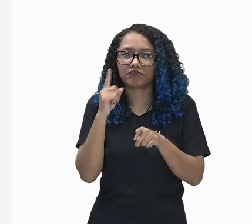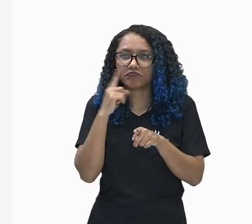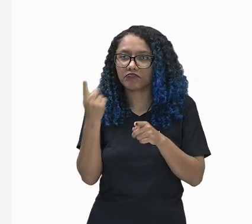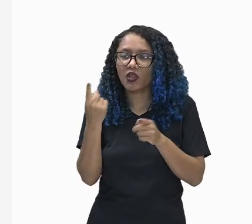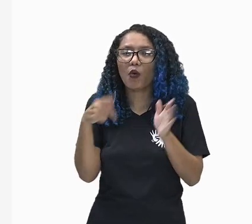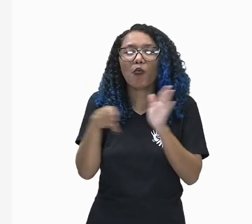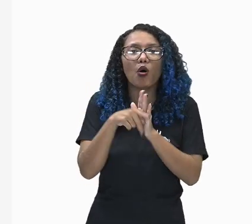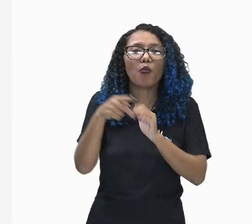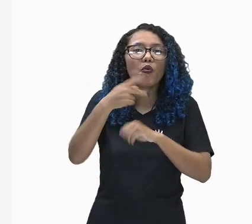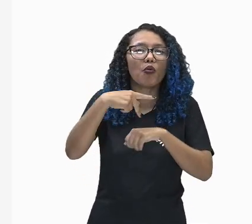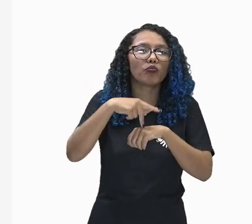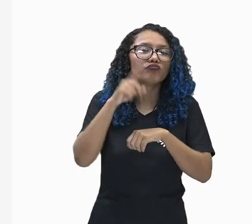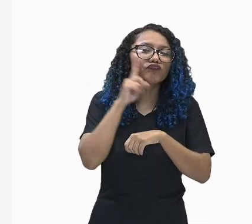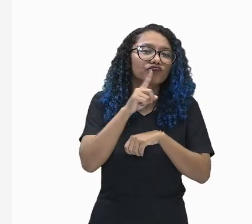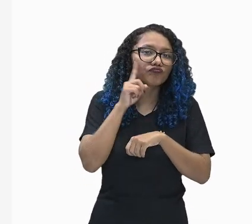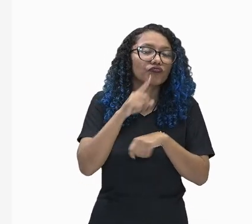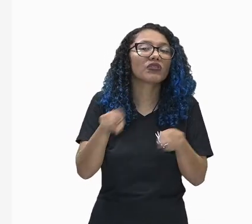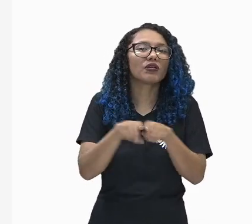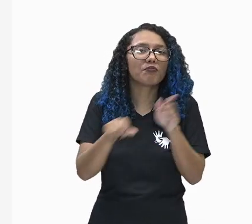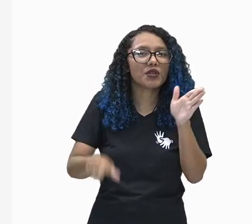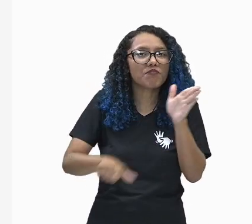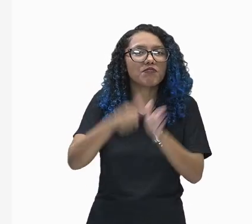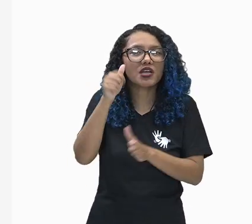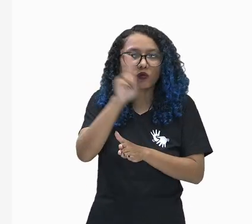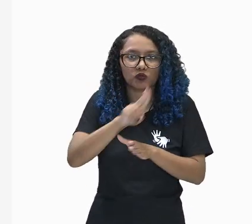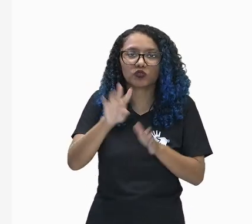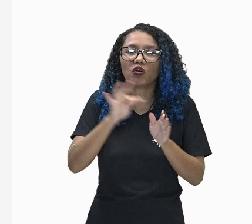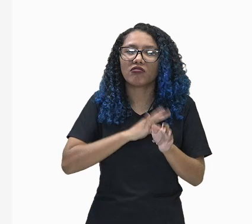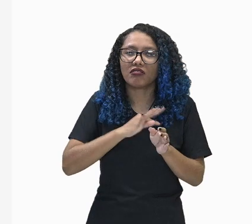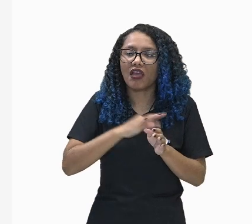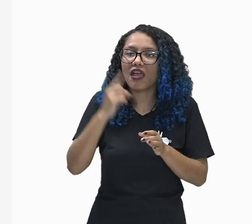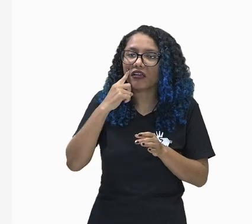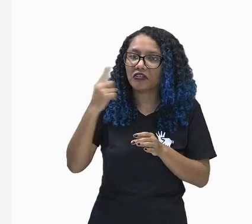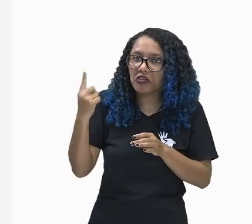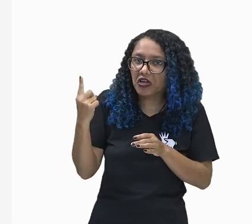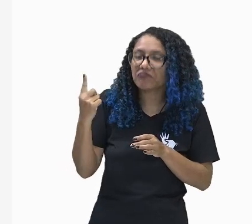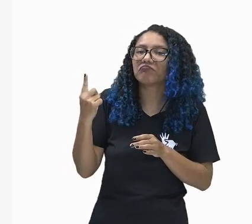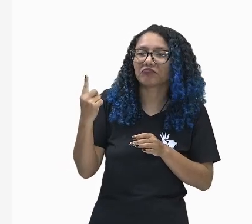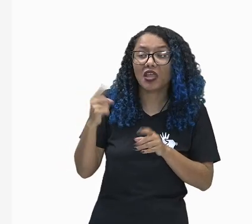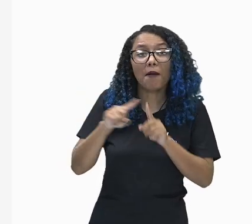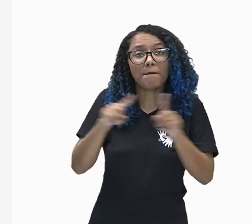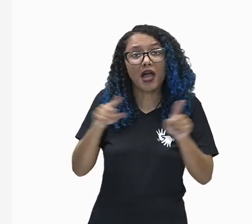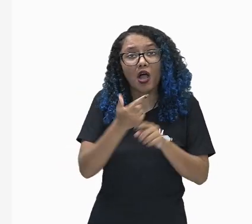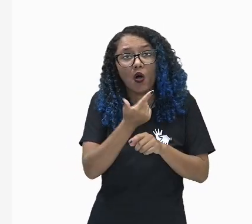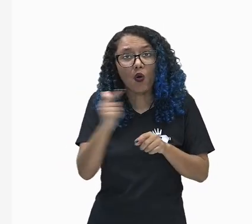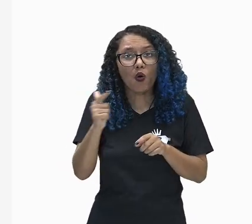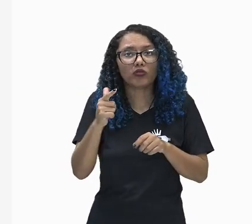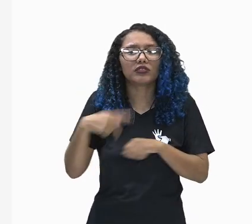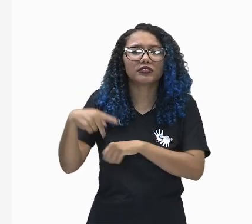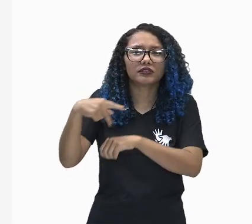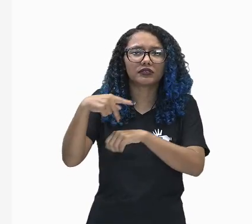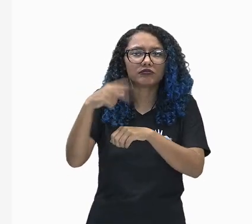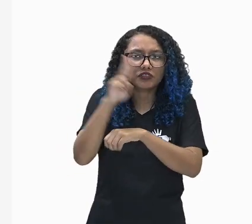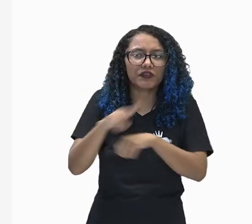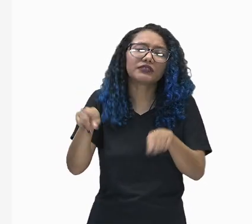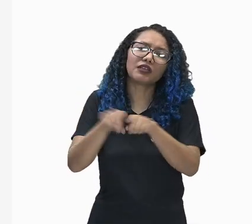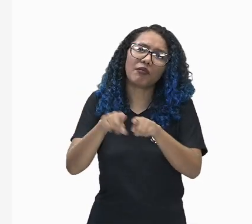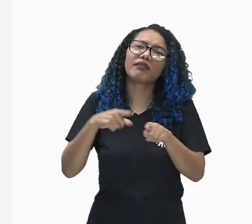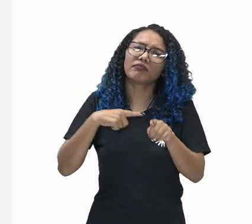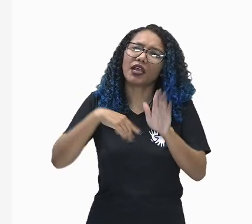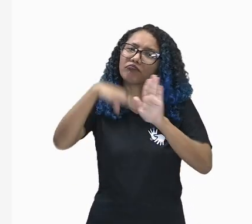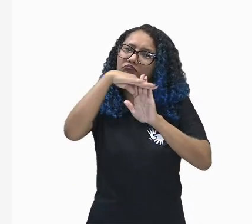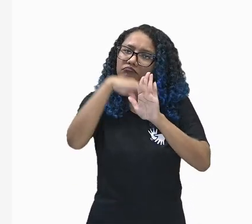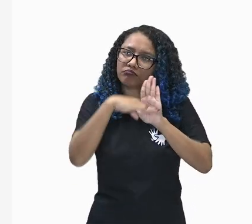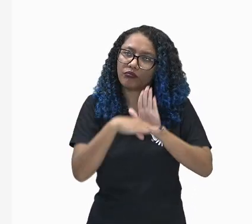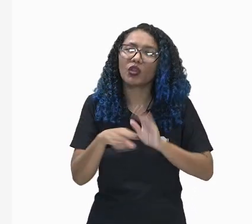estadunidense, que também ela foi pioneira nessa técnica, mas atualmente outras universidades têm esse protocolo e utilizam ele. Mas